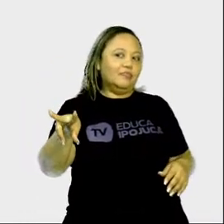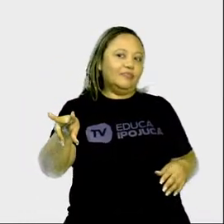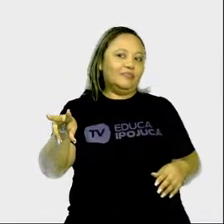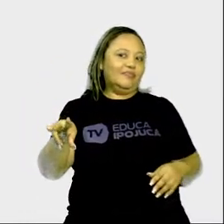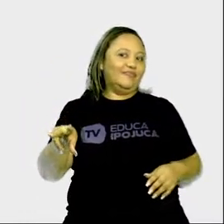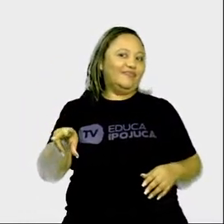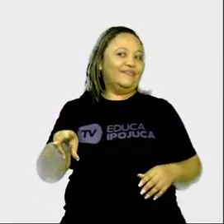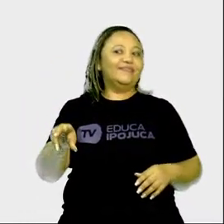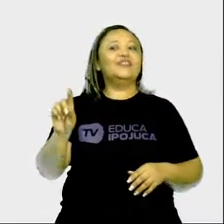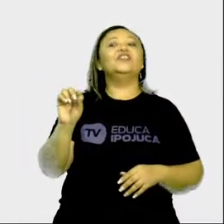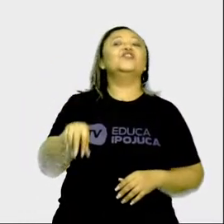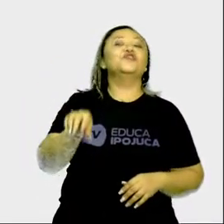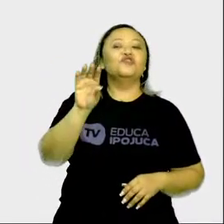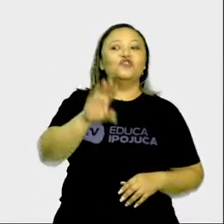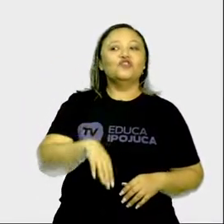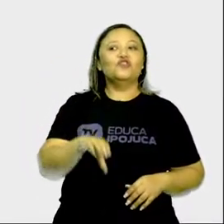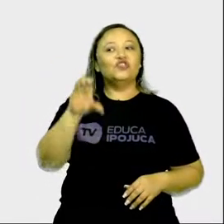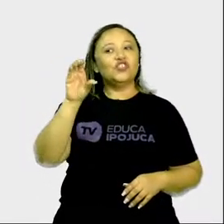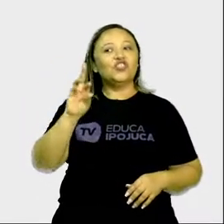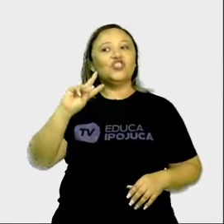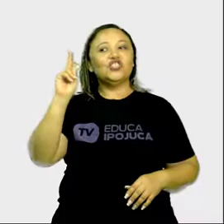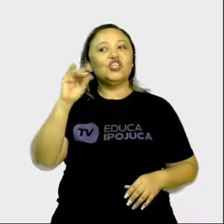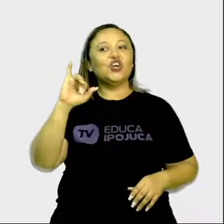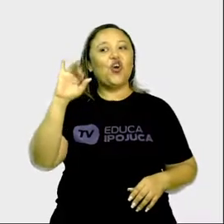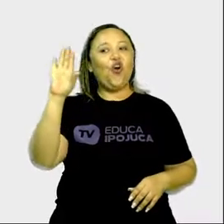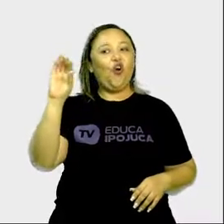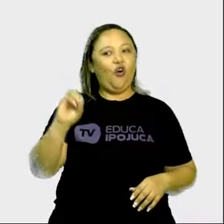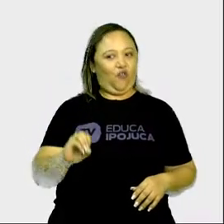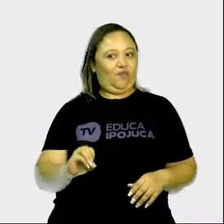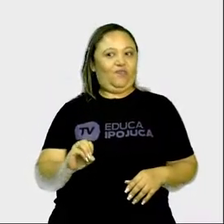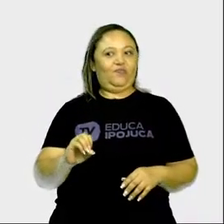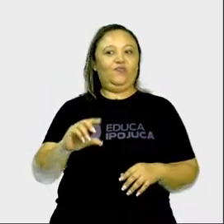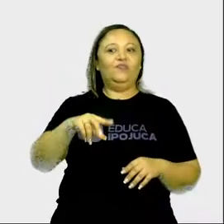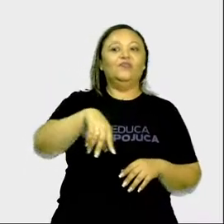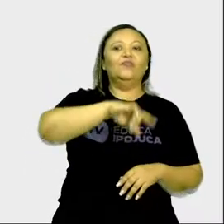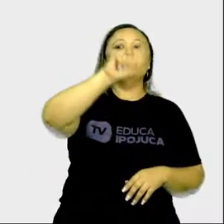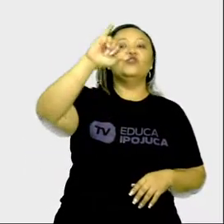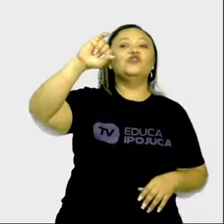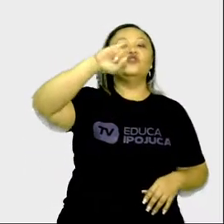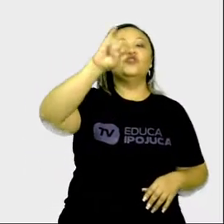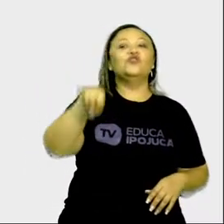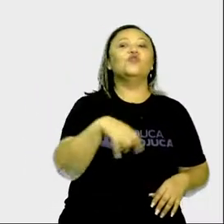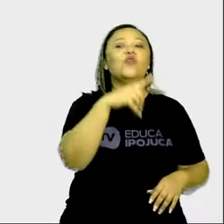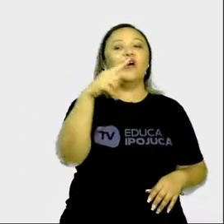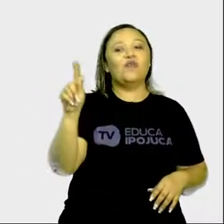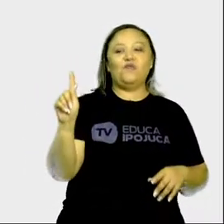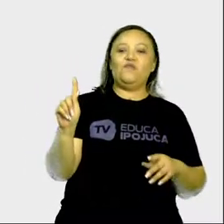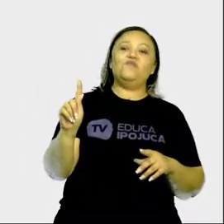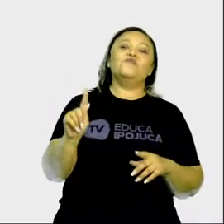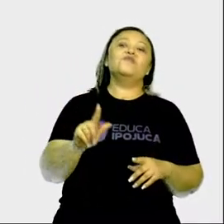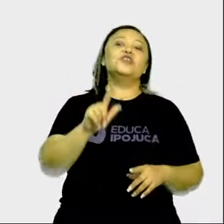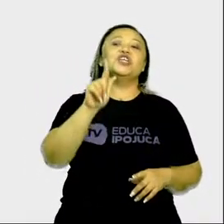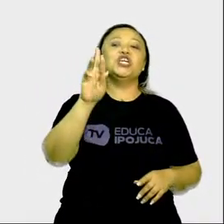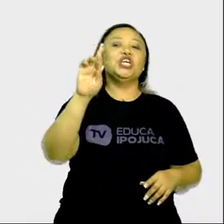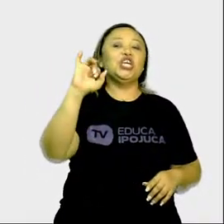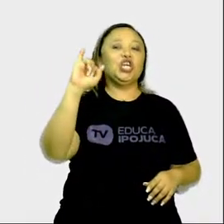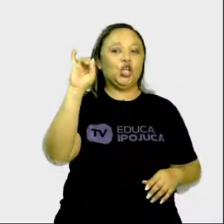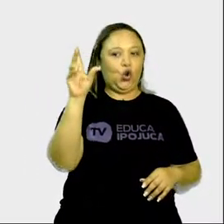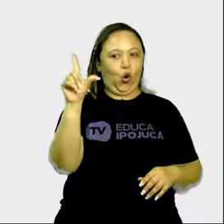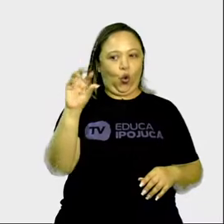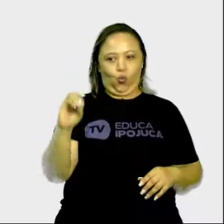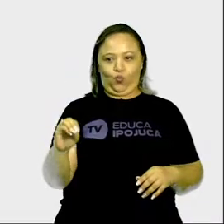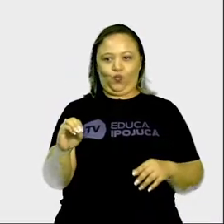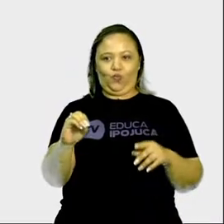Chicó e João Grilo. Mas por que será que essa imagem está aí? Porque a gente está falando do teatro influenciando a TV e o